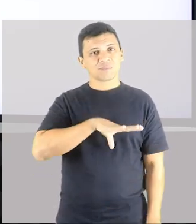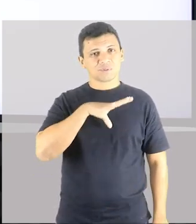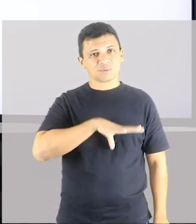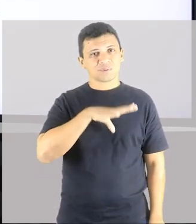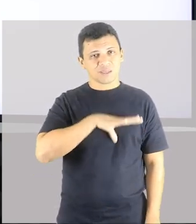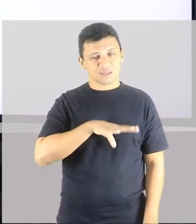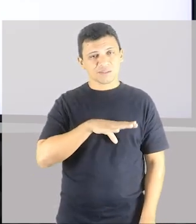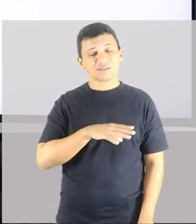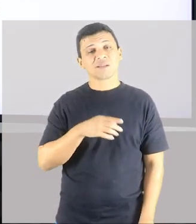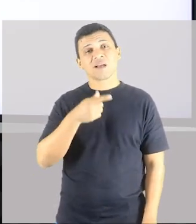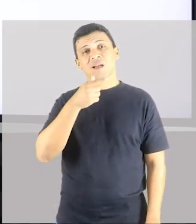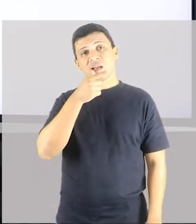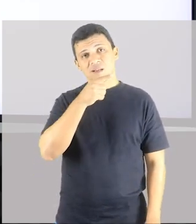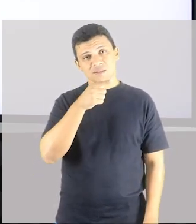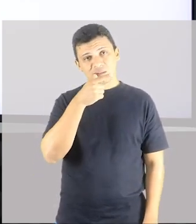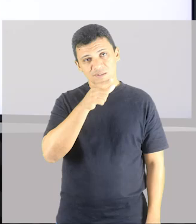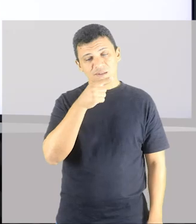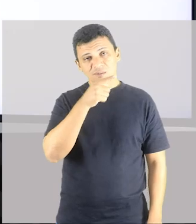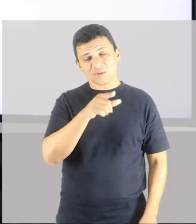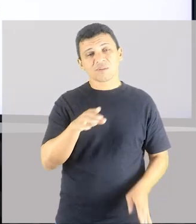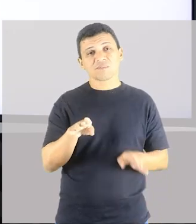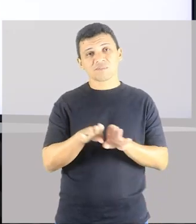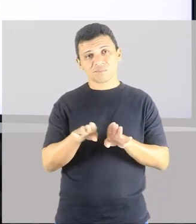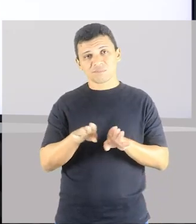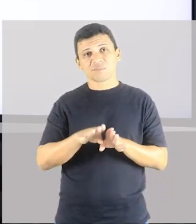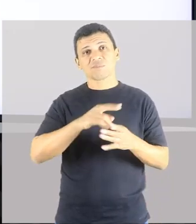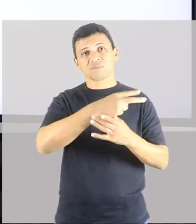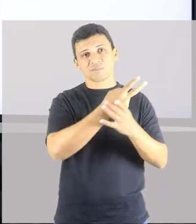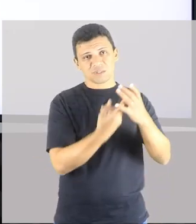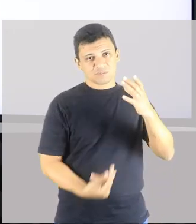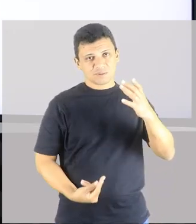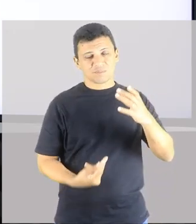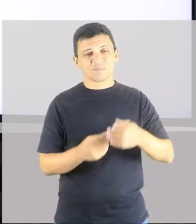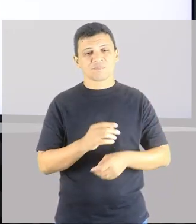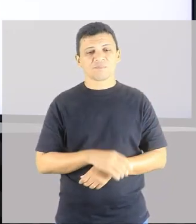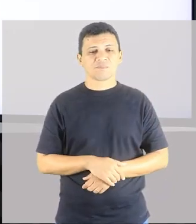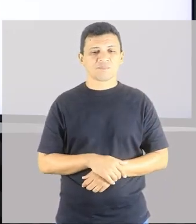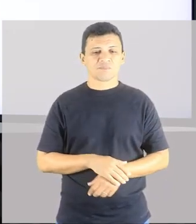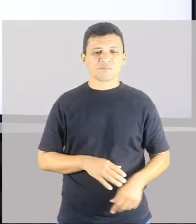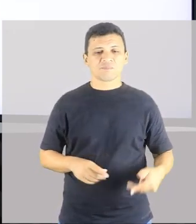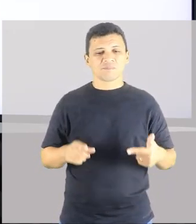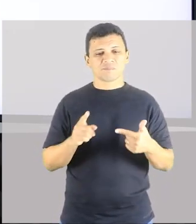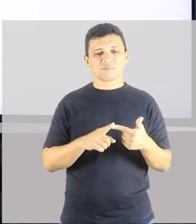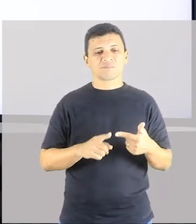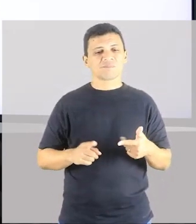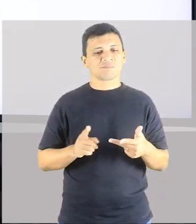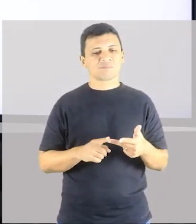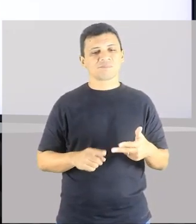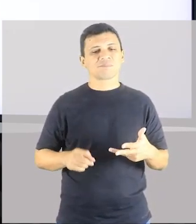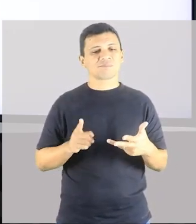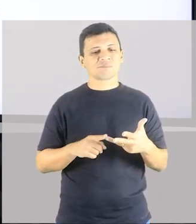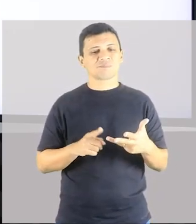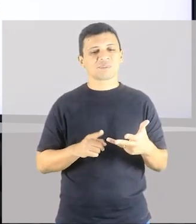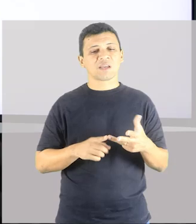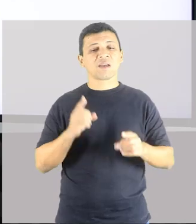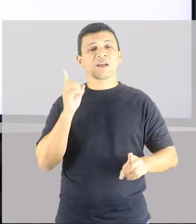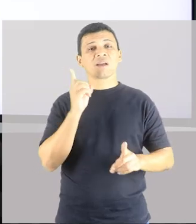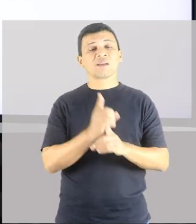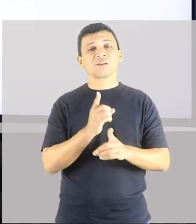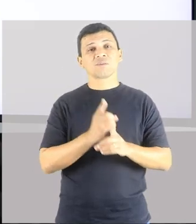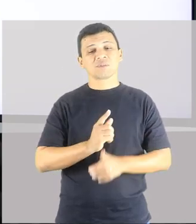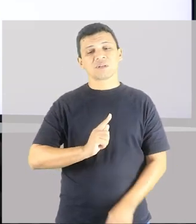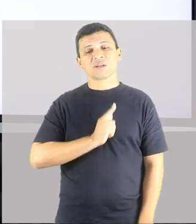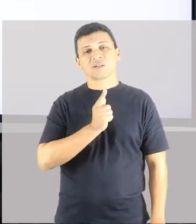portuguesa, quanto na versão de um dicionário bilíngue. To find out, para você encontrar